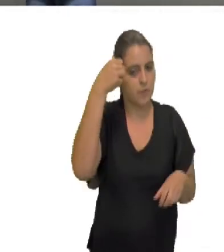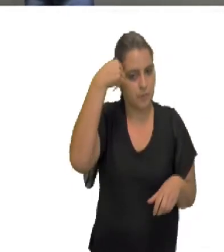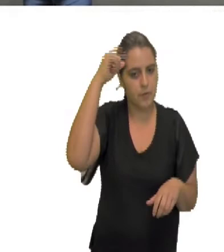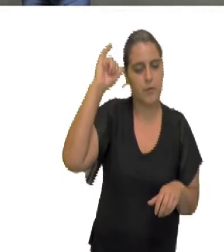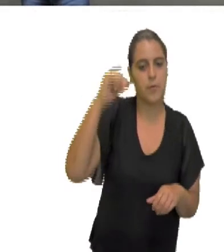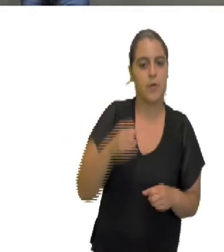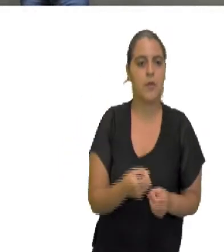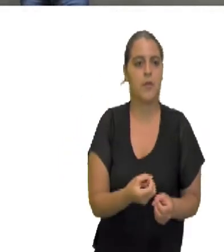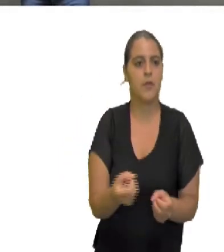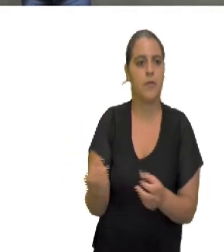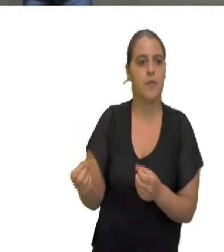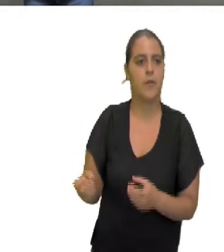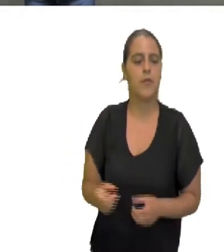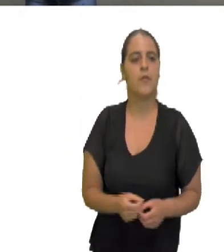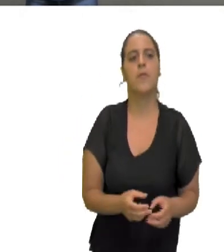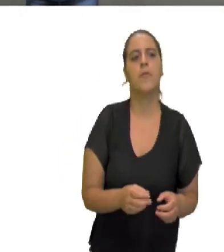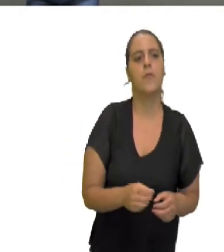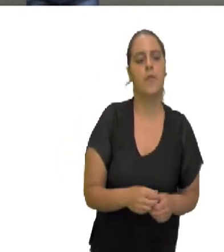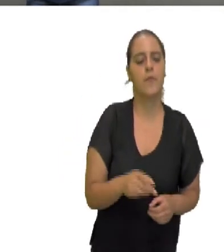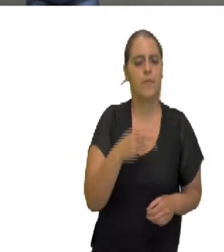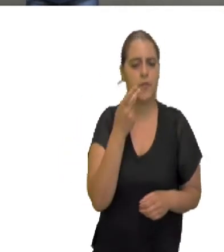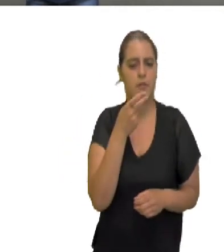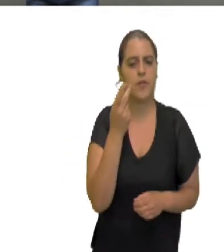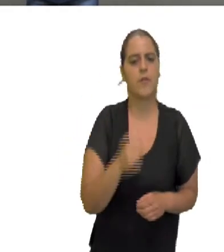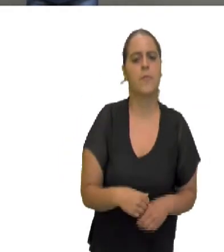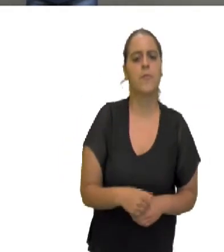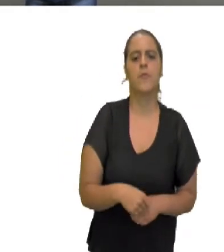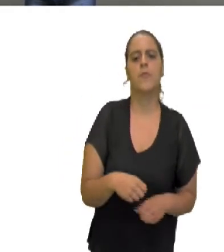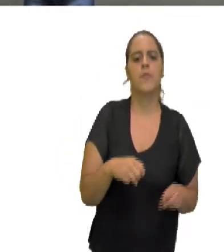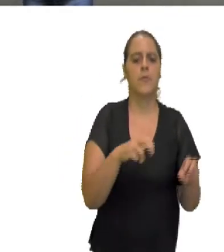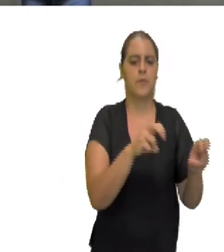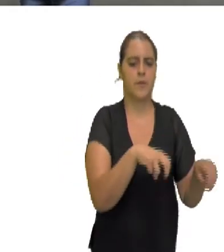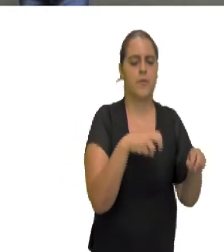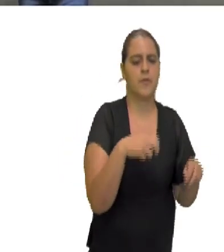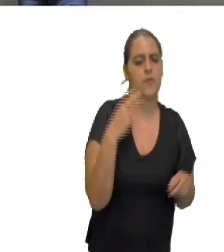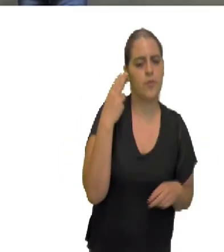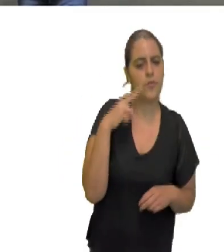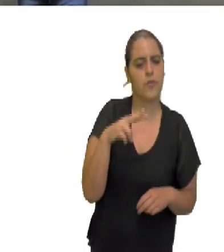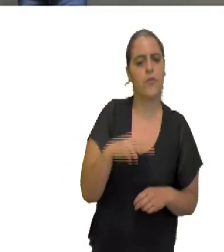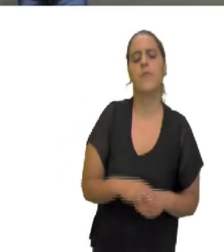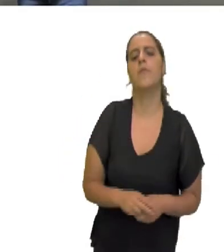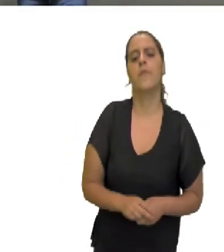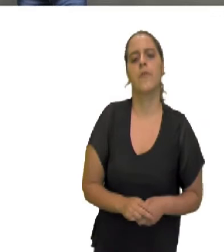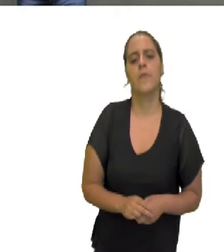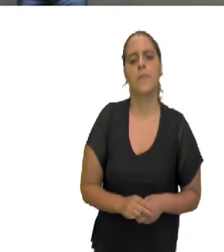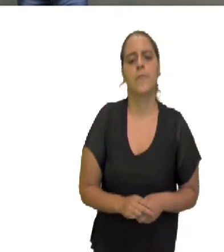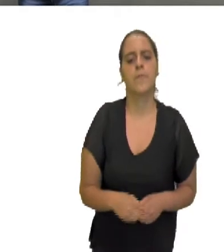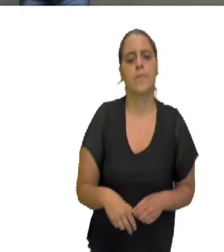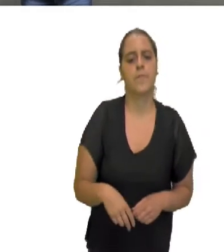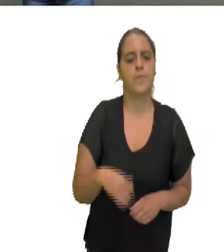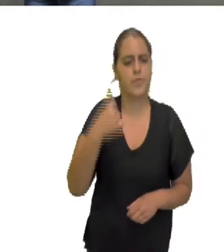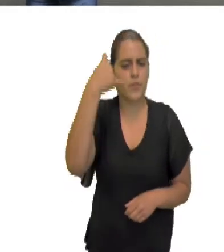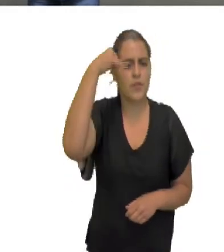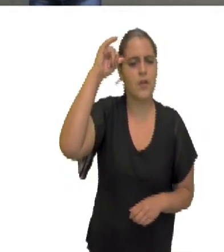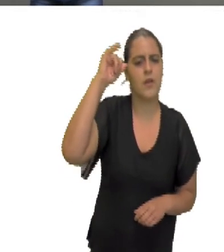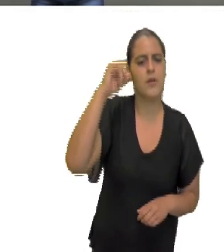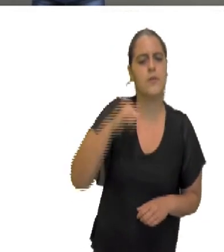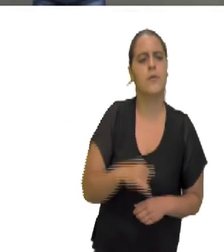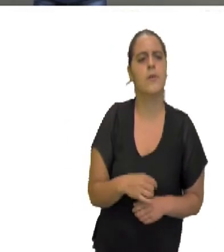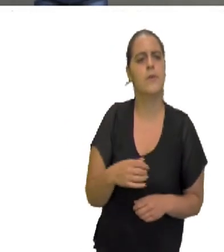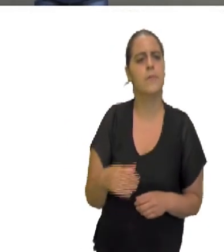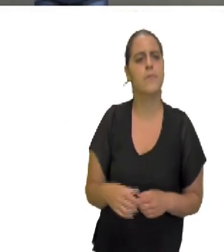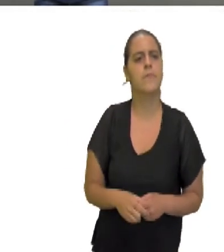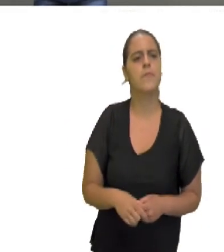extrativismo. Nós já falamos, né, sobre a questão da agricultura, a gente vê aí o gado, tudo isso é muito importante para